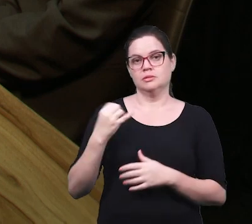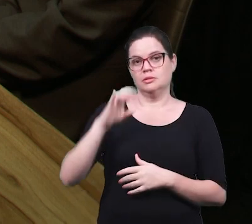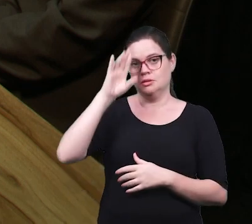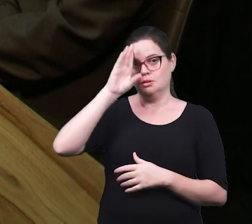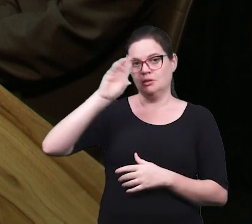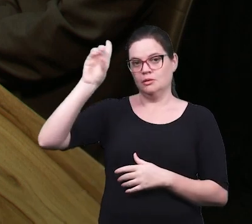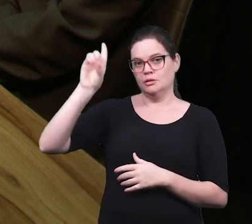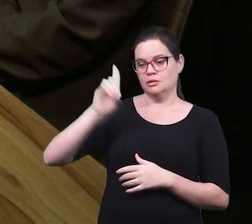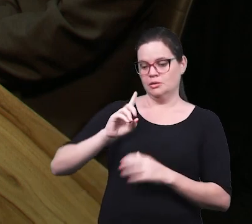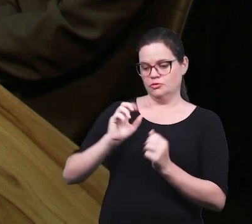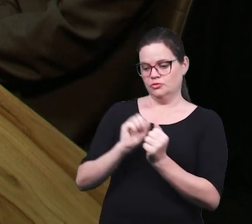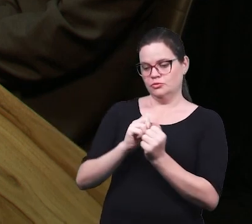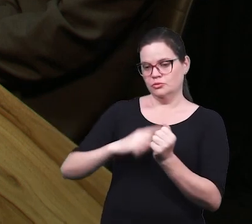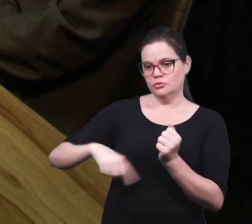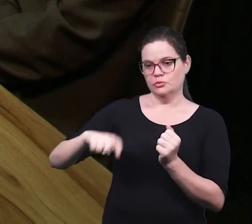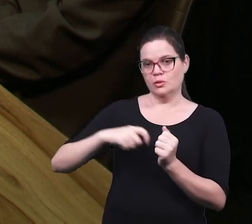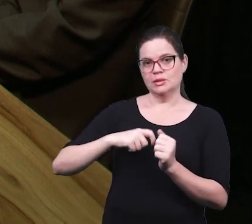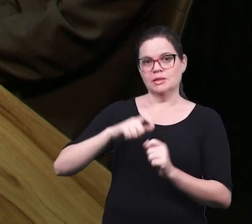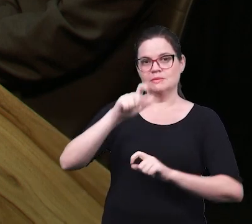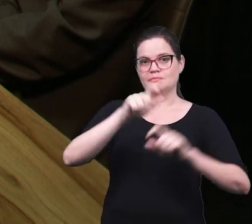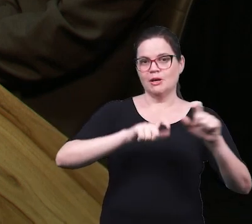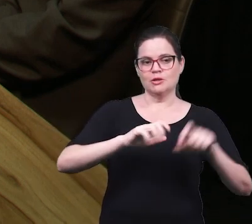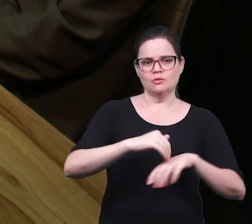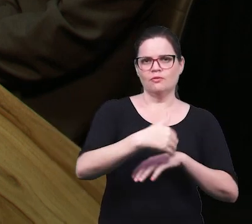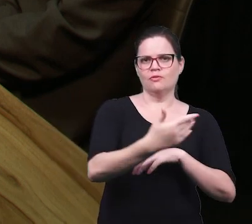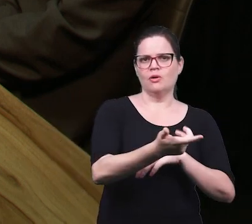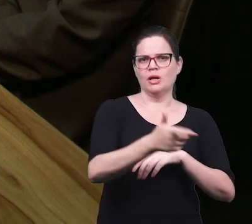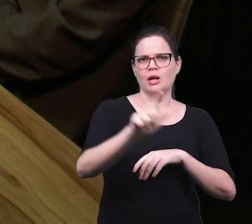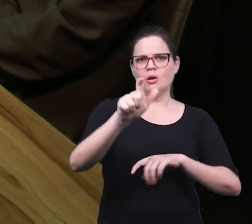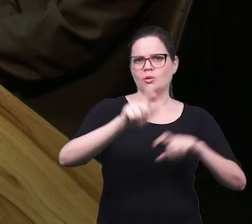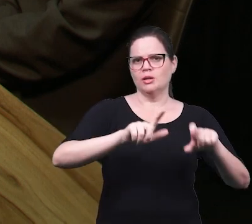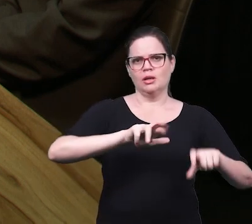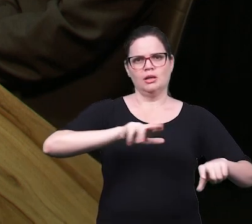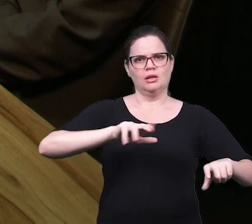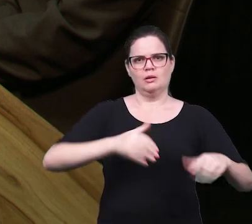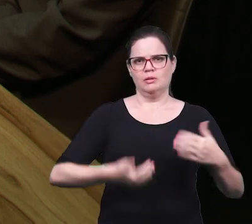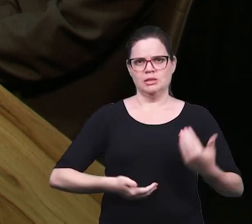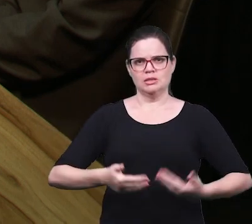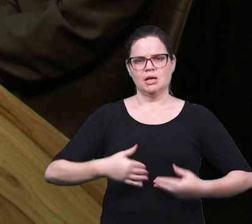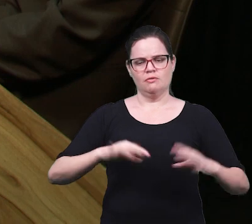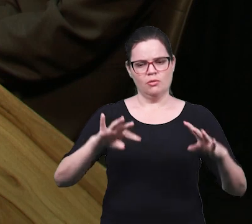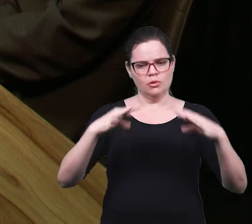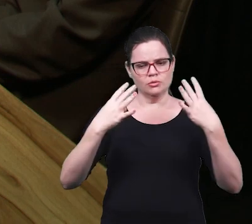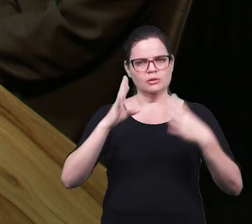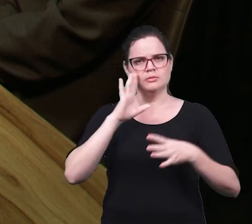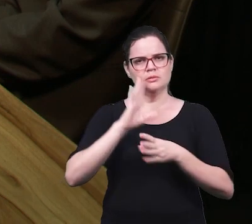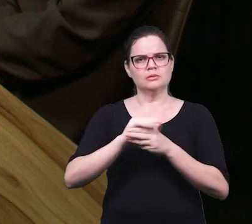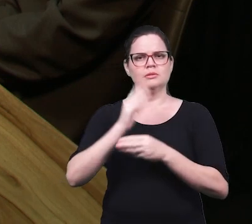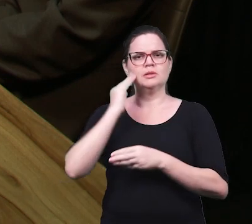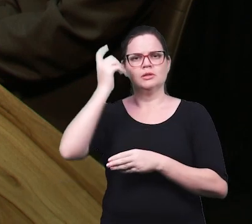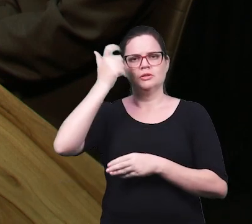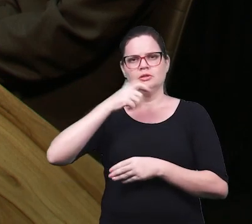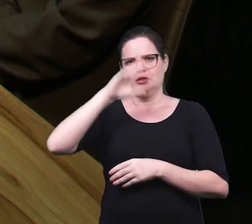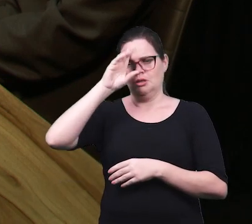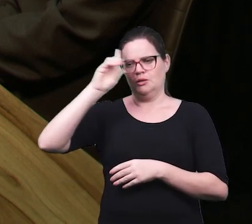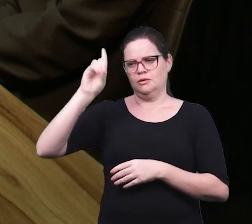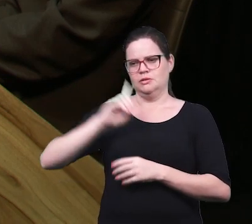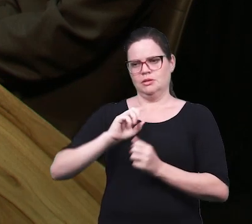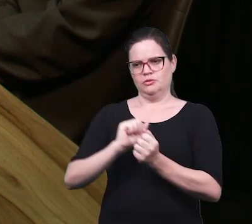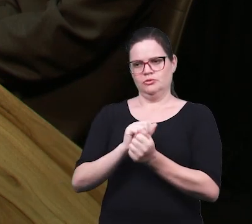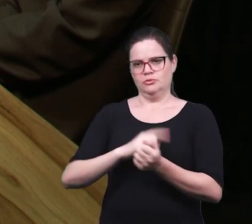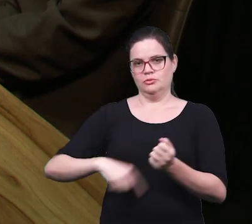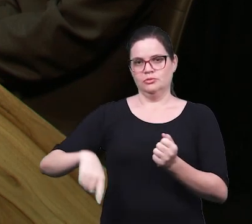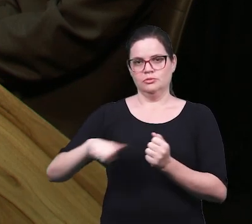está conosco, até aqueles que estão de fora sabem, Deus está com ele. E que maravilha, né? Quando nós paramos